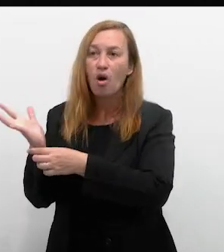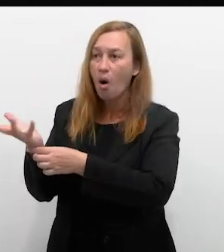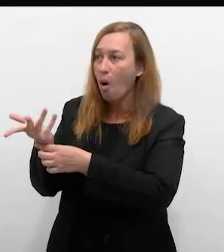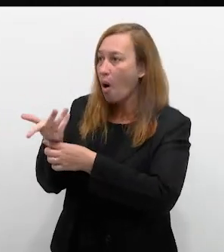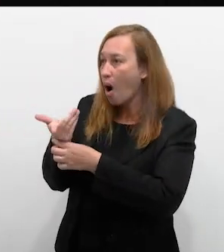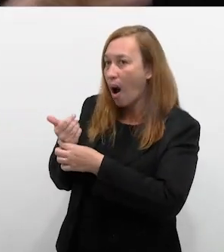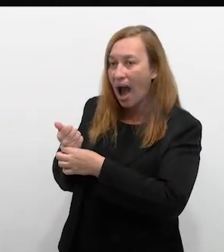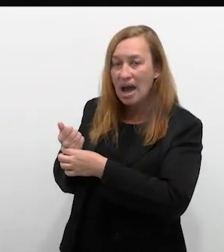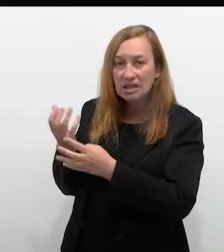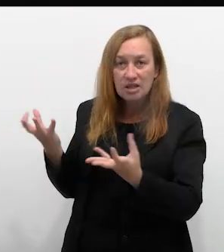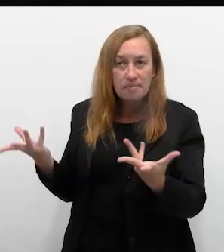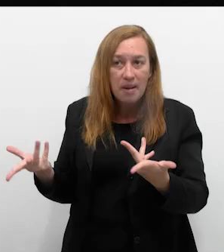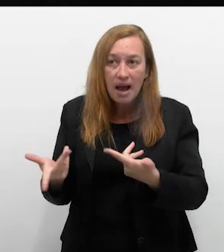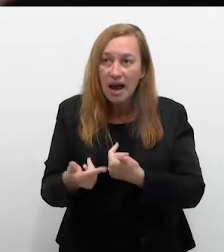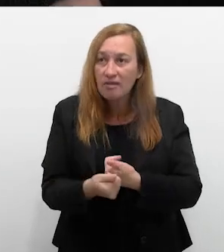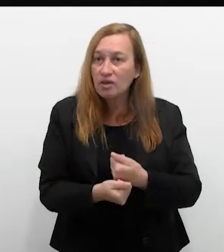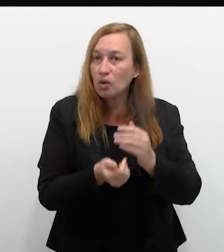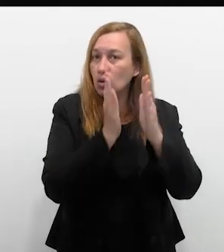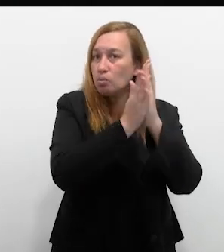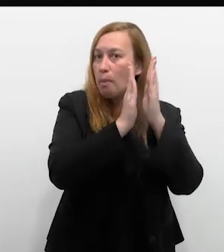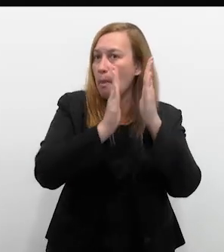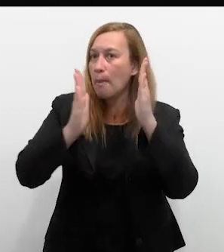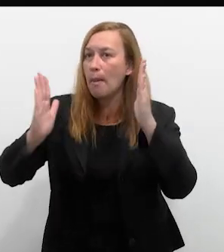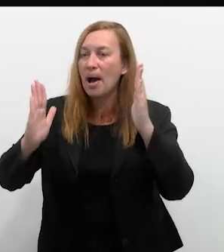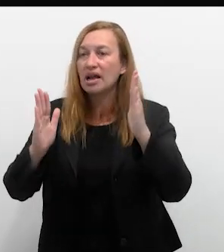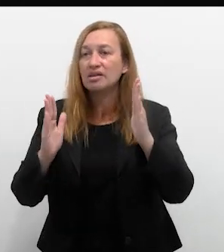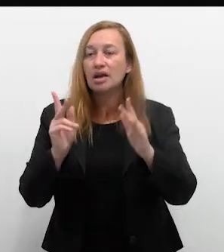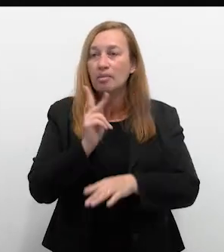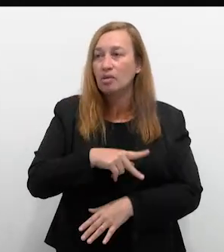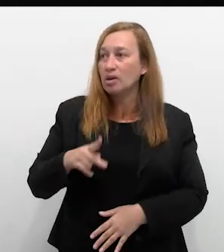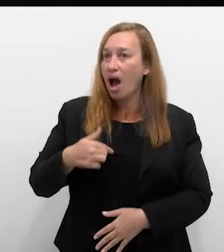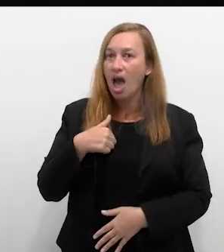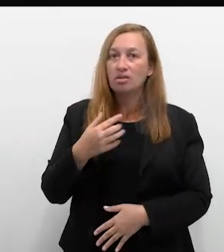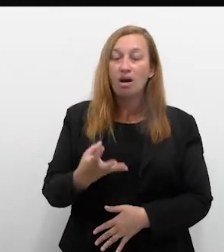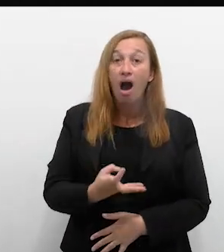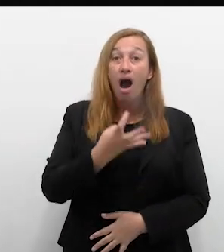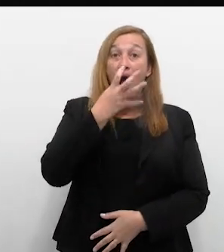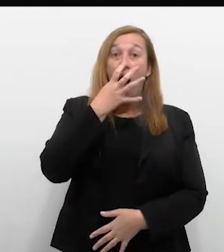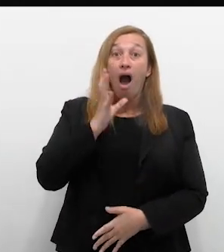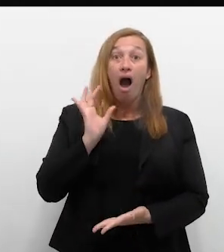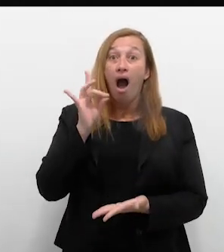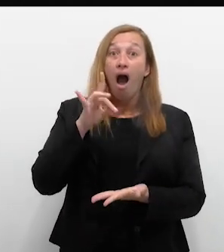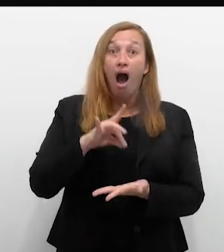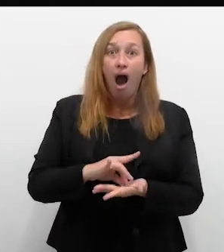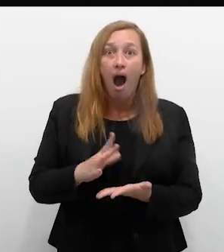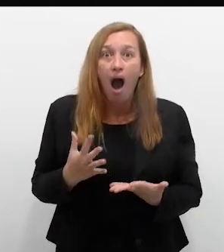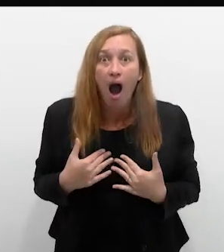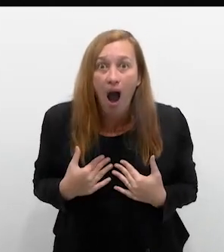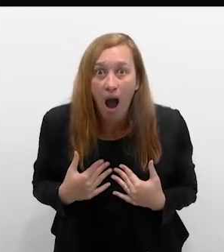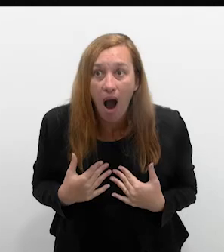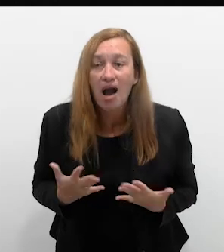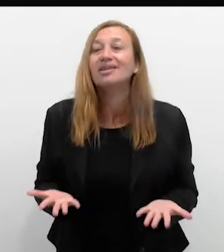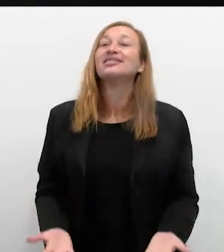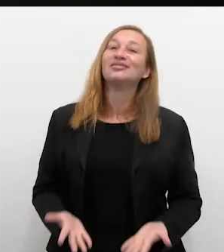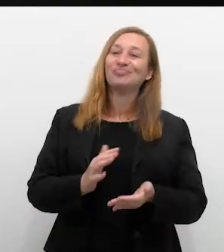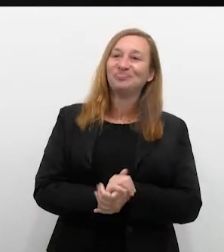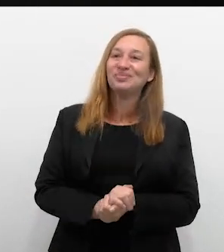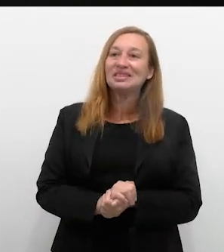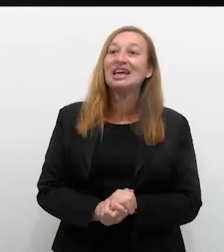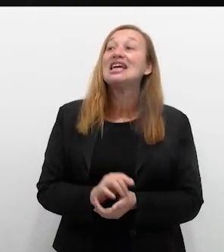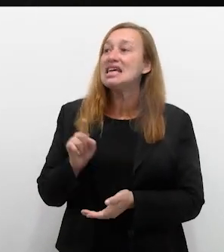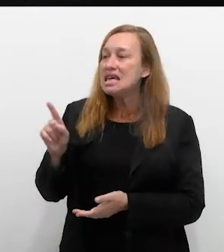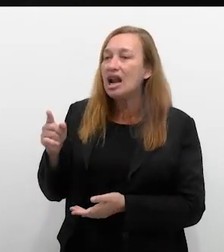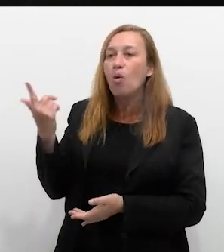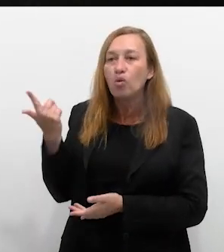Pan-Americanos, sabe? Maravilhosa, Obras de né? arte, a biblioteca da professora. Aquilo me impactou, assim, me deu uma noção de realidade muito grande do que eu ia